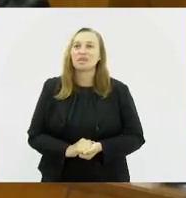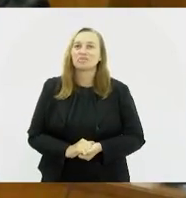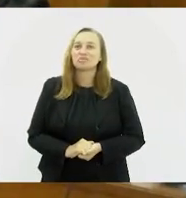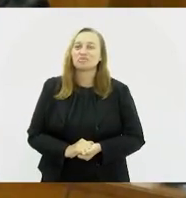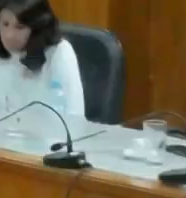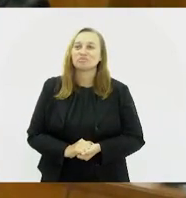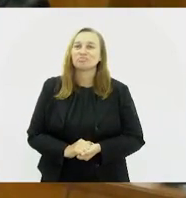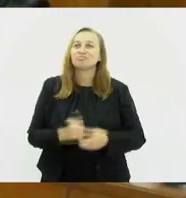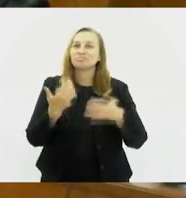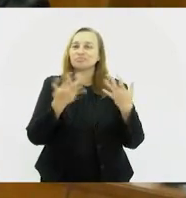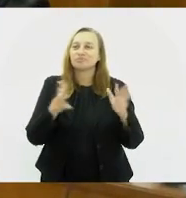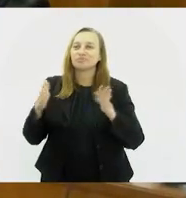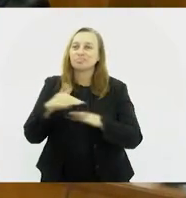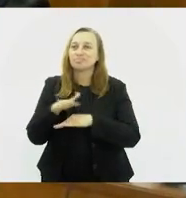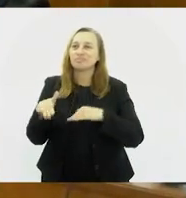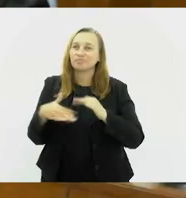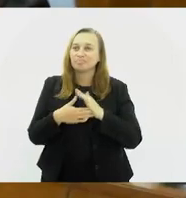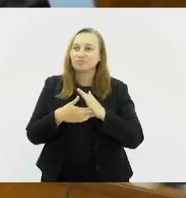cumprimentando